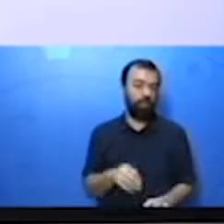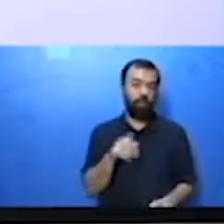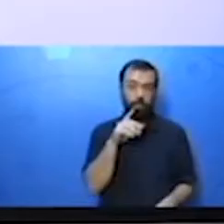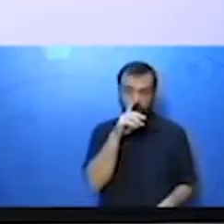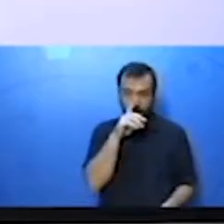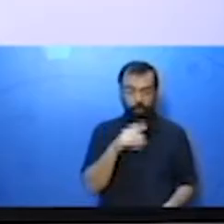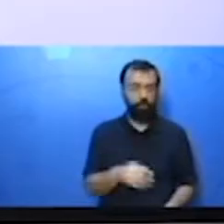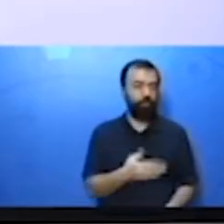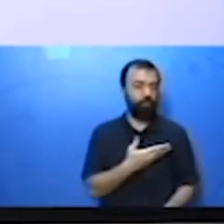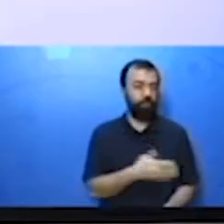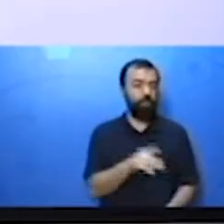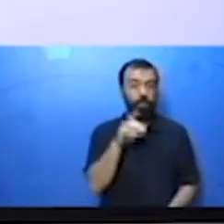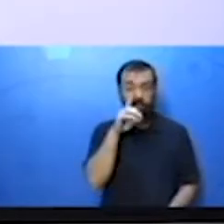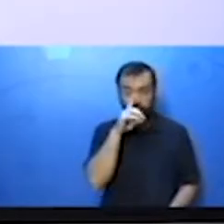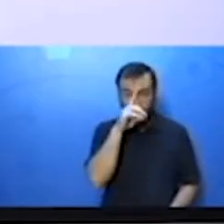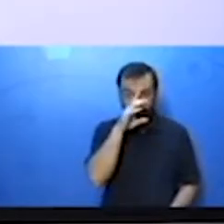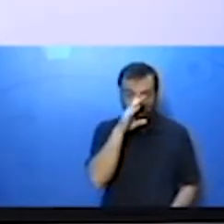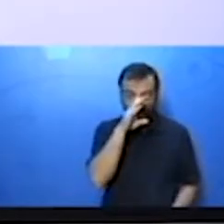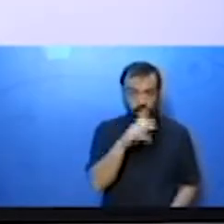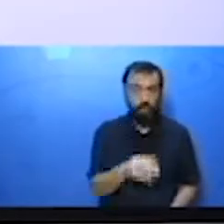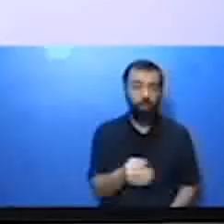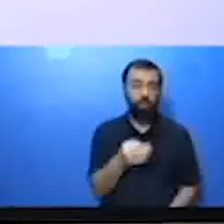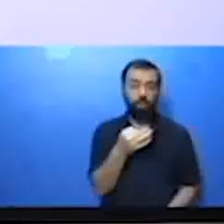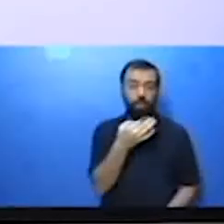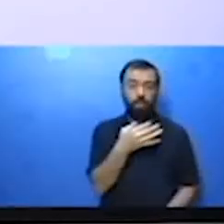Perigos da automedicação.